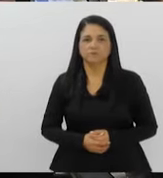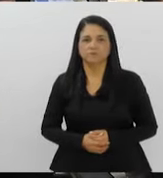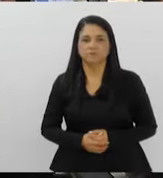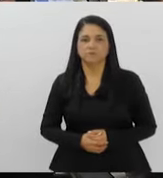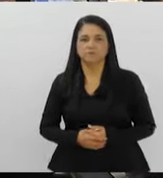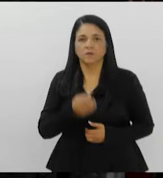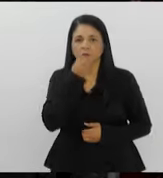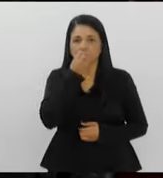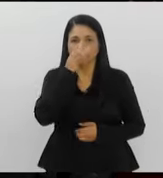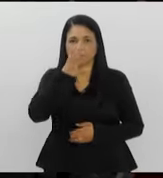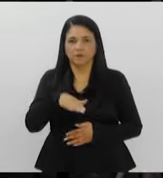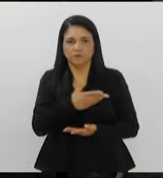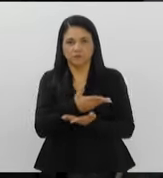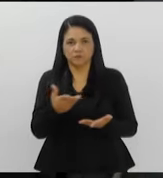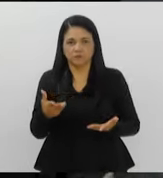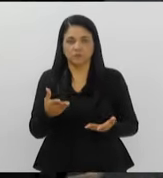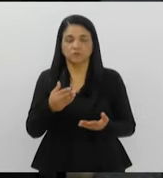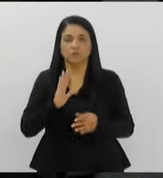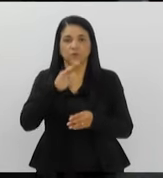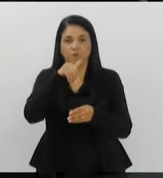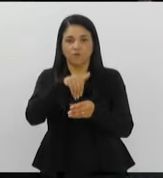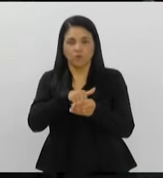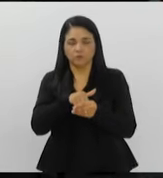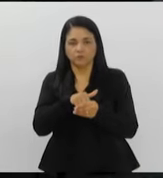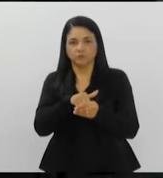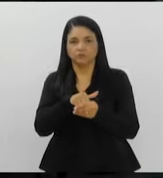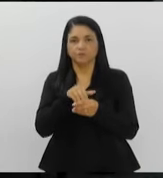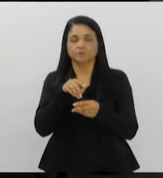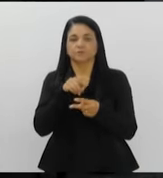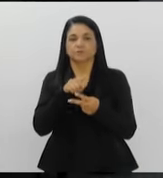Boa tarde a todos. Meu voto vai